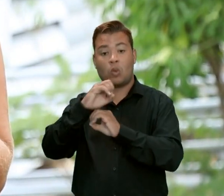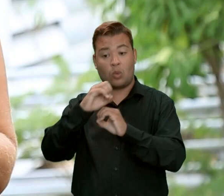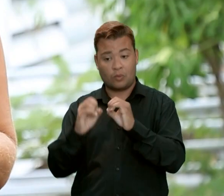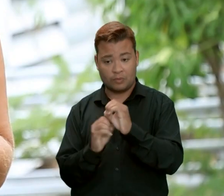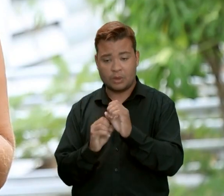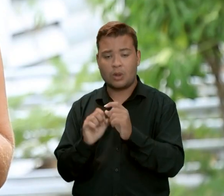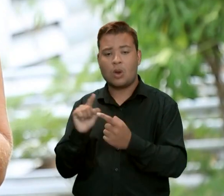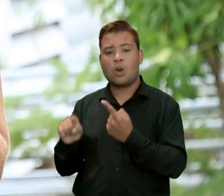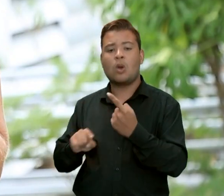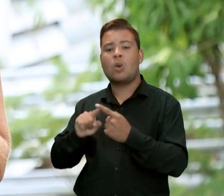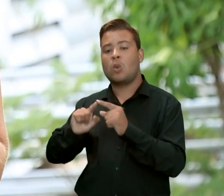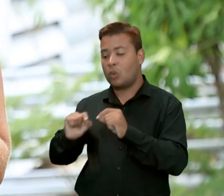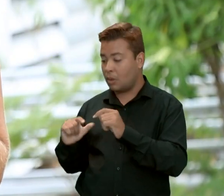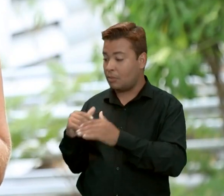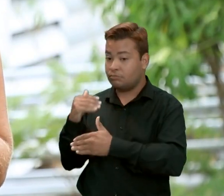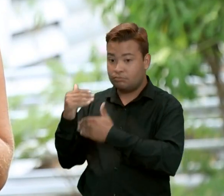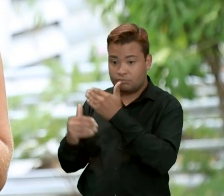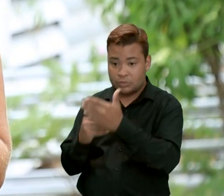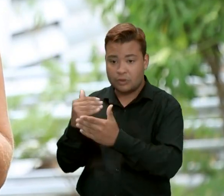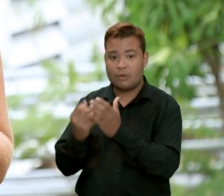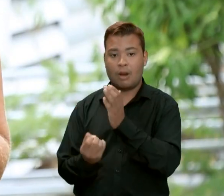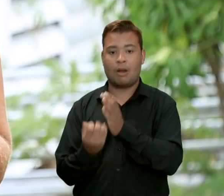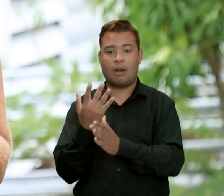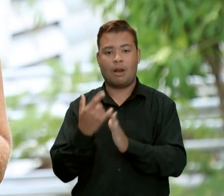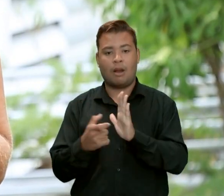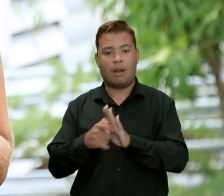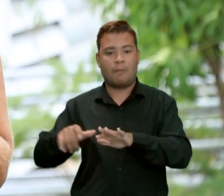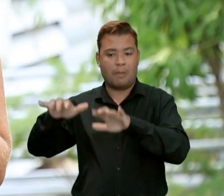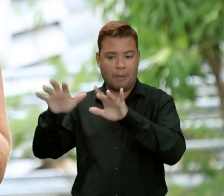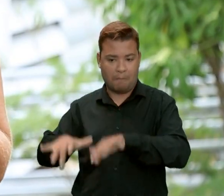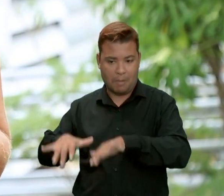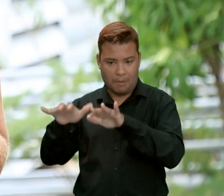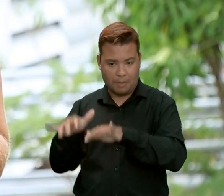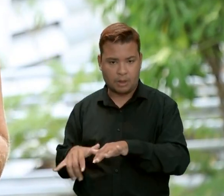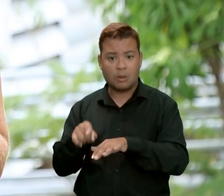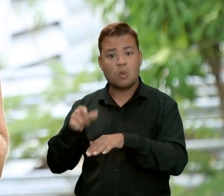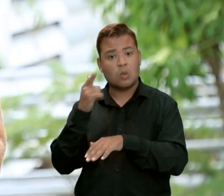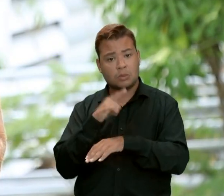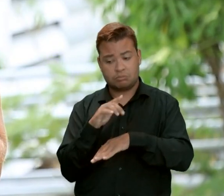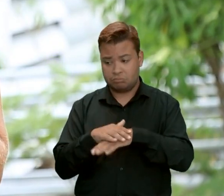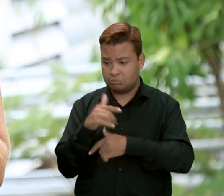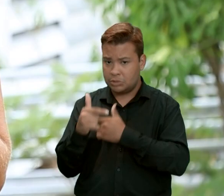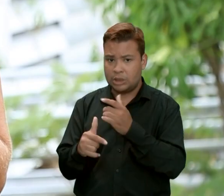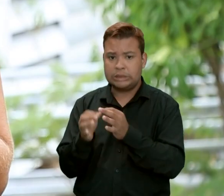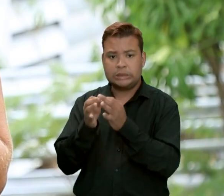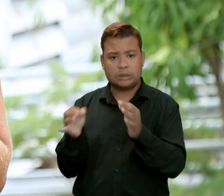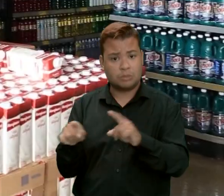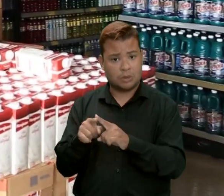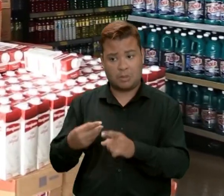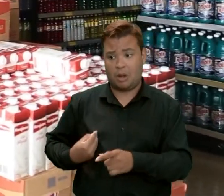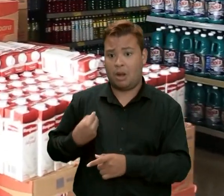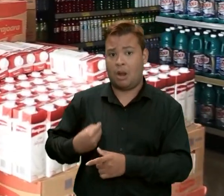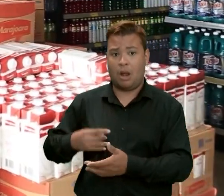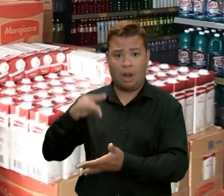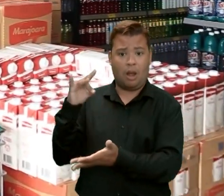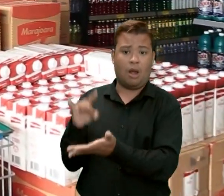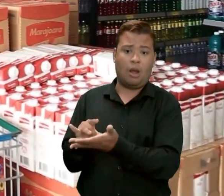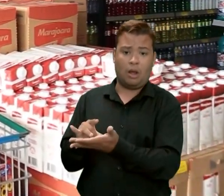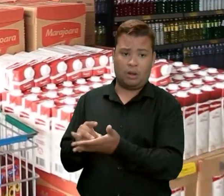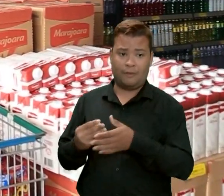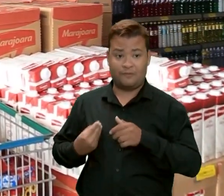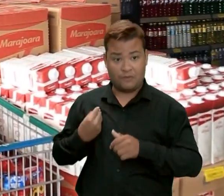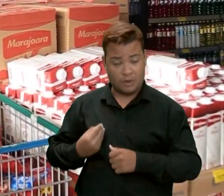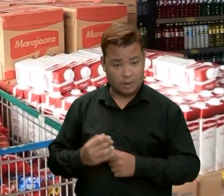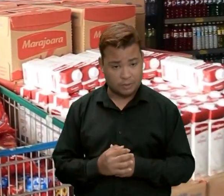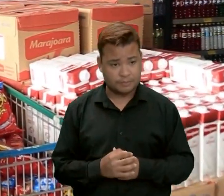para o desenvolvimento desse programa, que faz isso de forma simples e em tempo real. Os sistemas que fazem